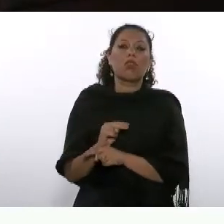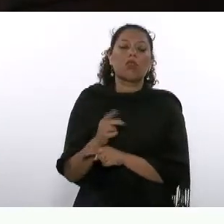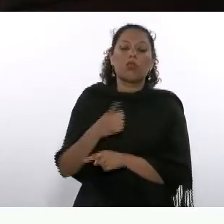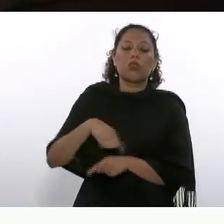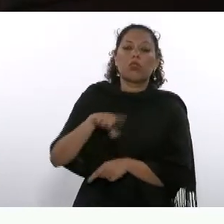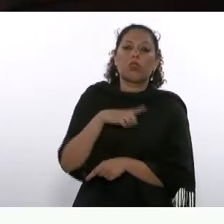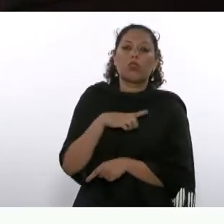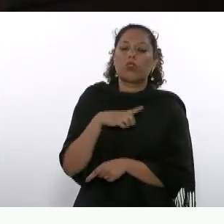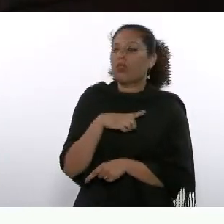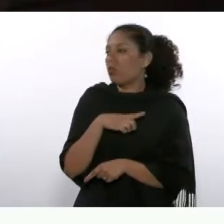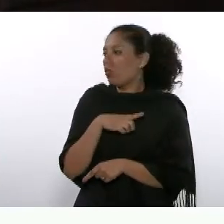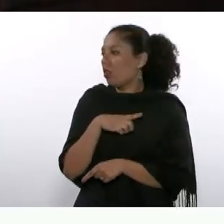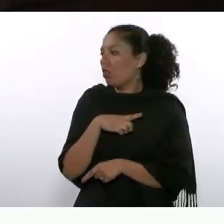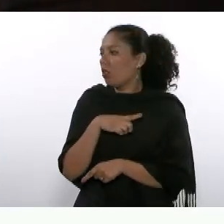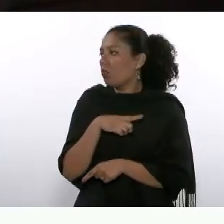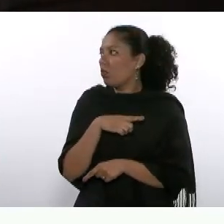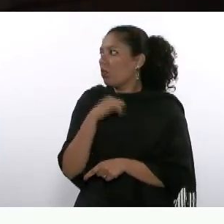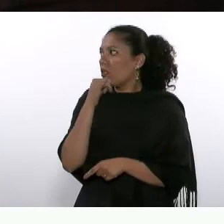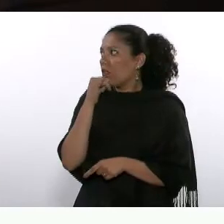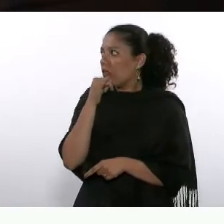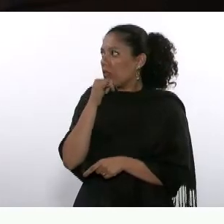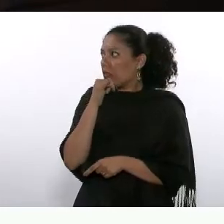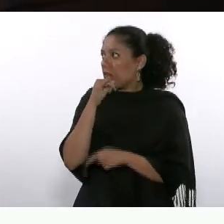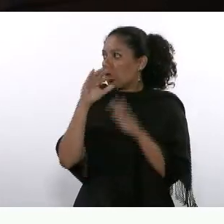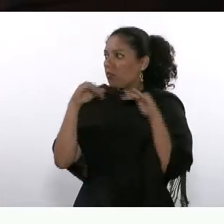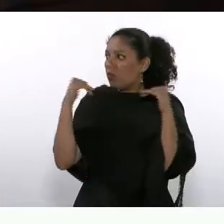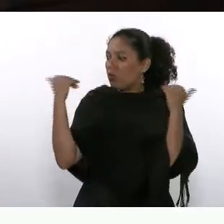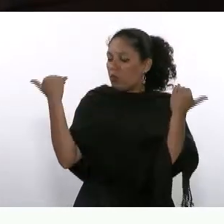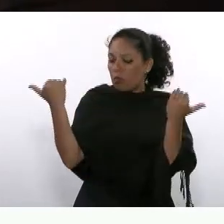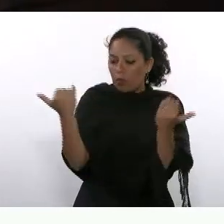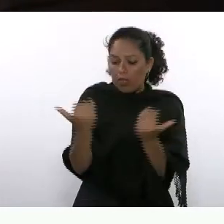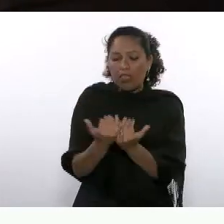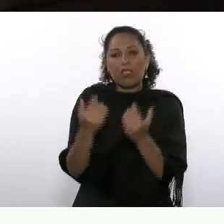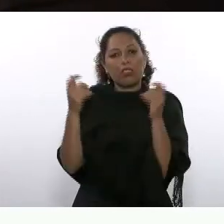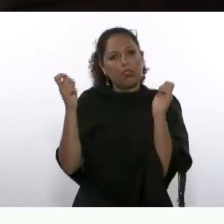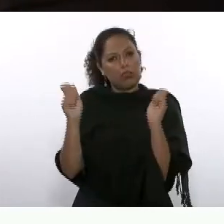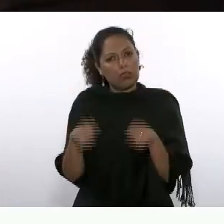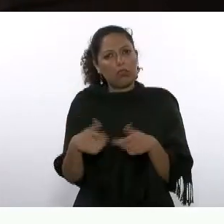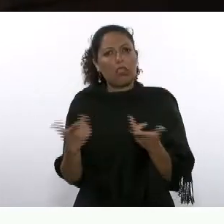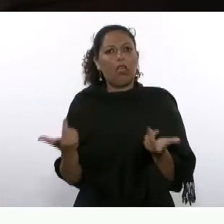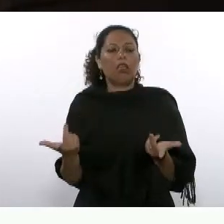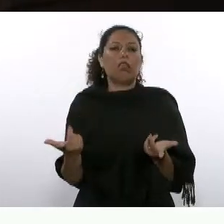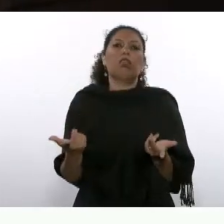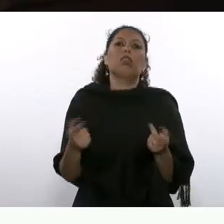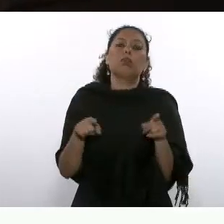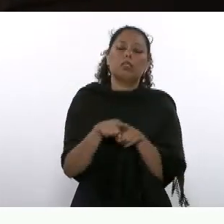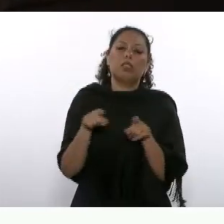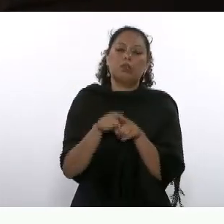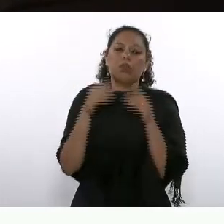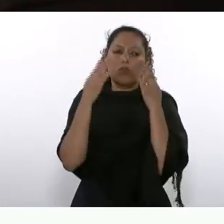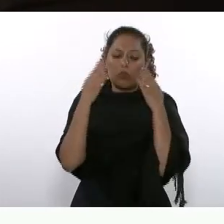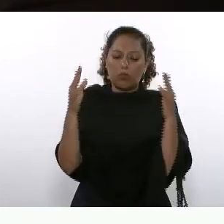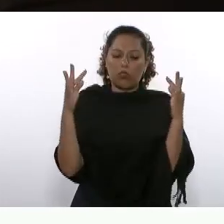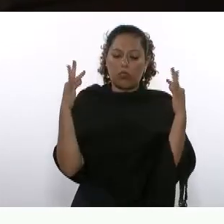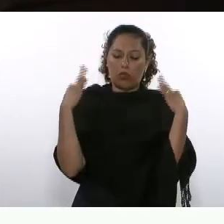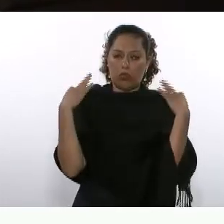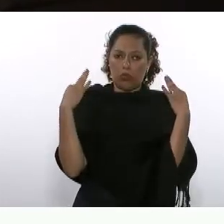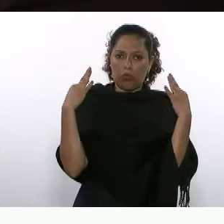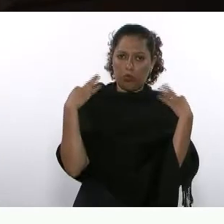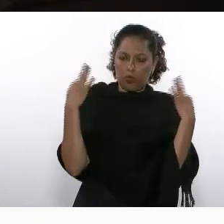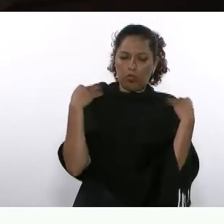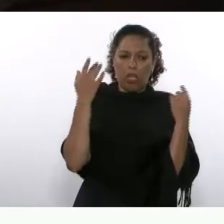aí no Maracanã, né, um potencial enorme. Eu acredito que ainda seja o terceiro